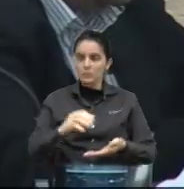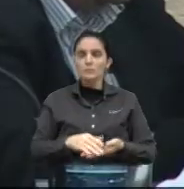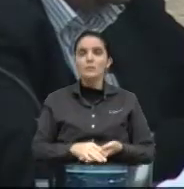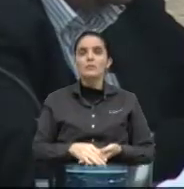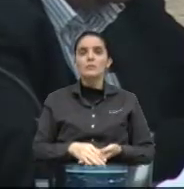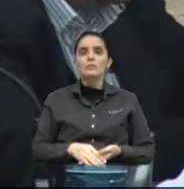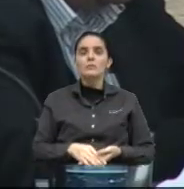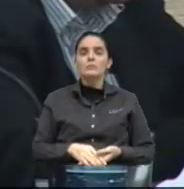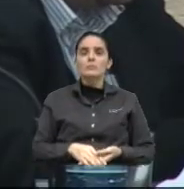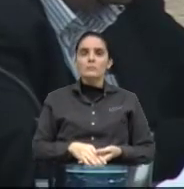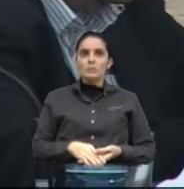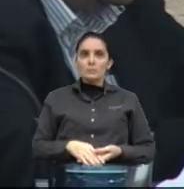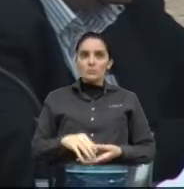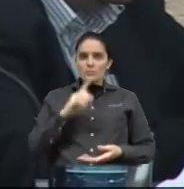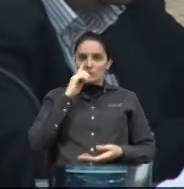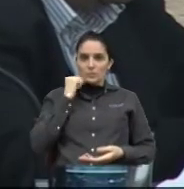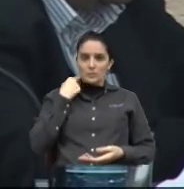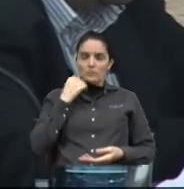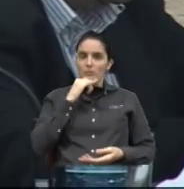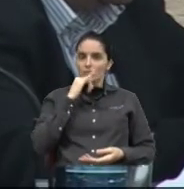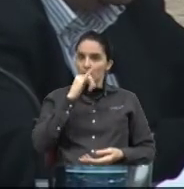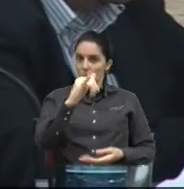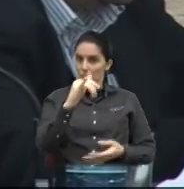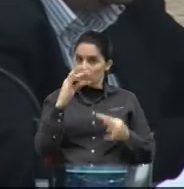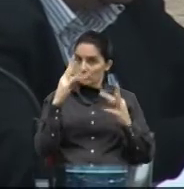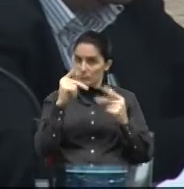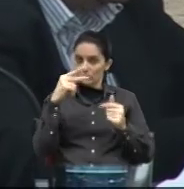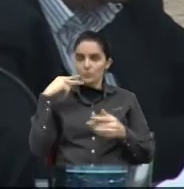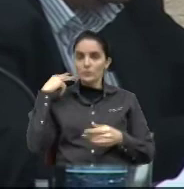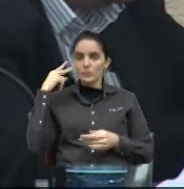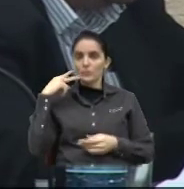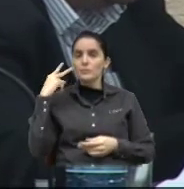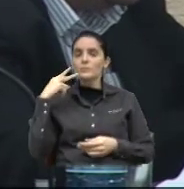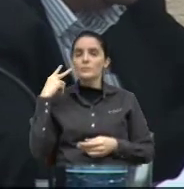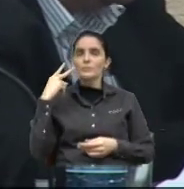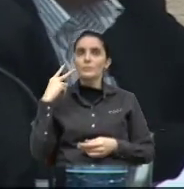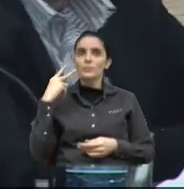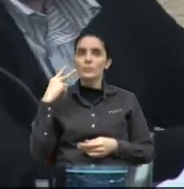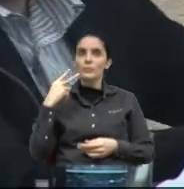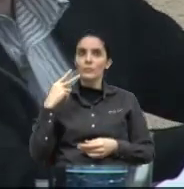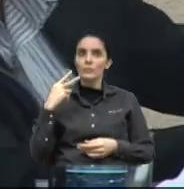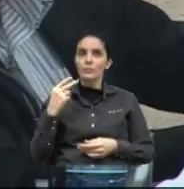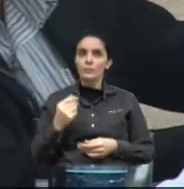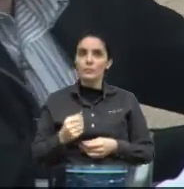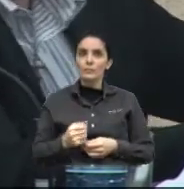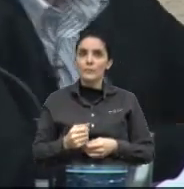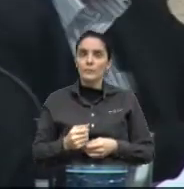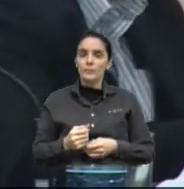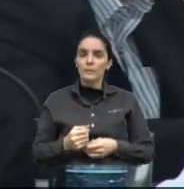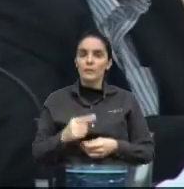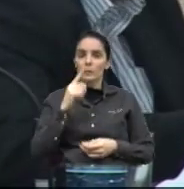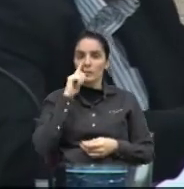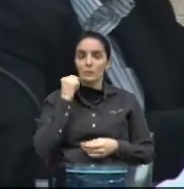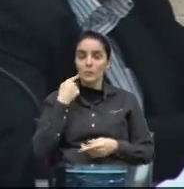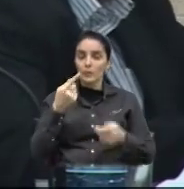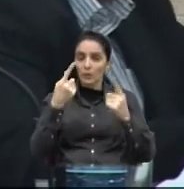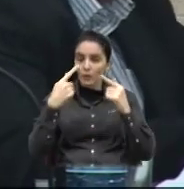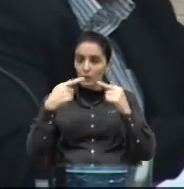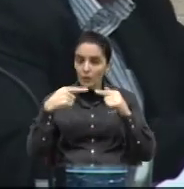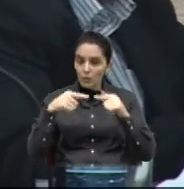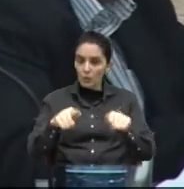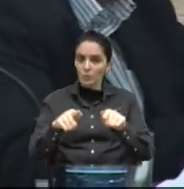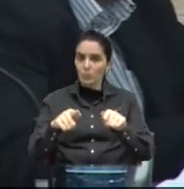e digo a todos os senhores que por ser contrário à